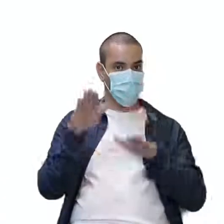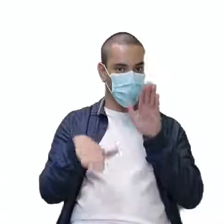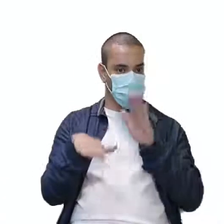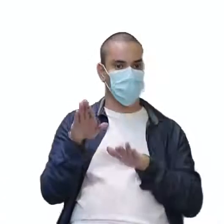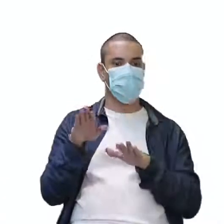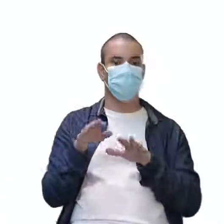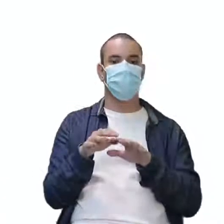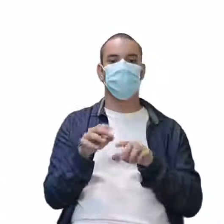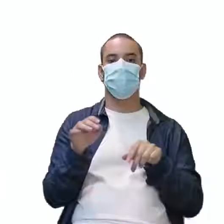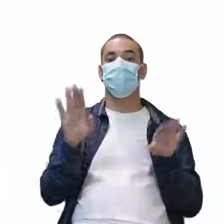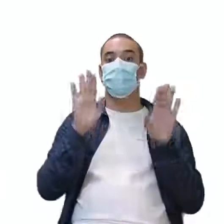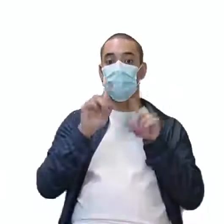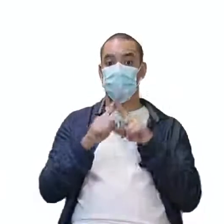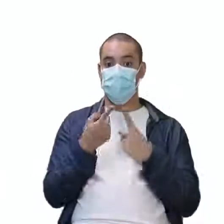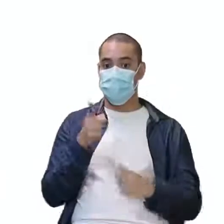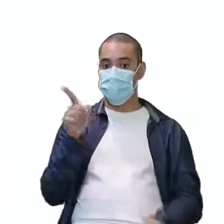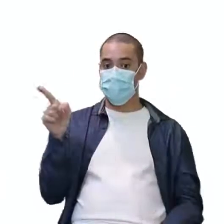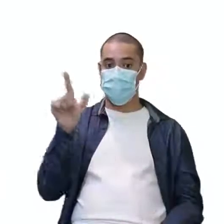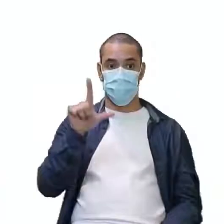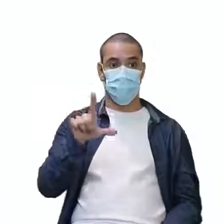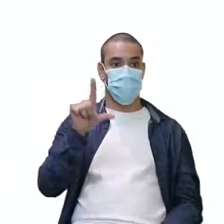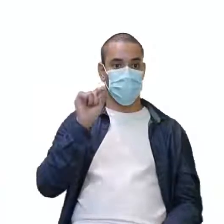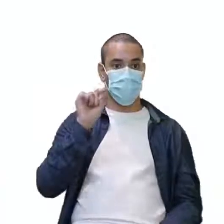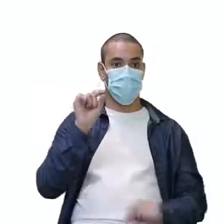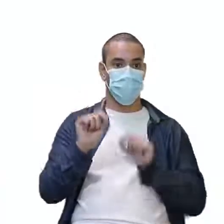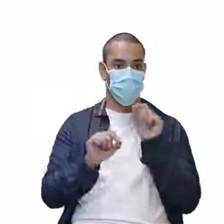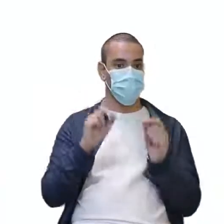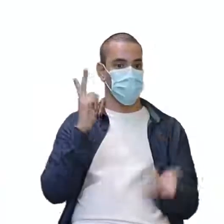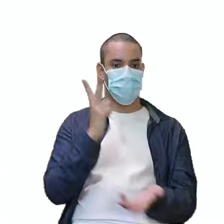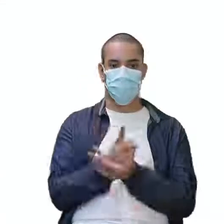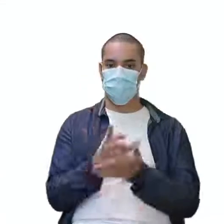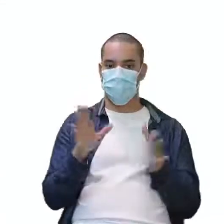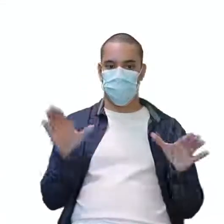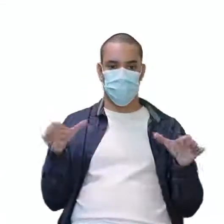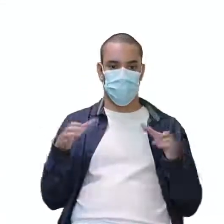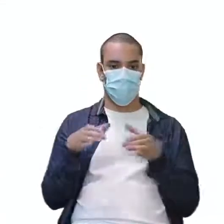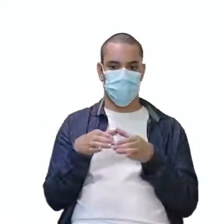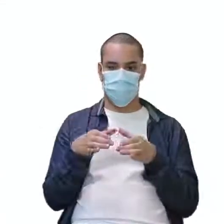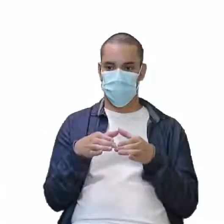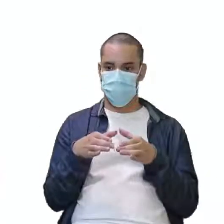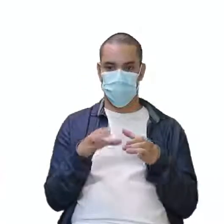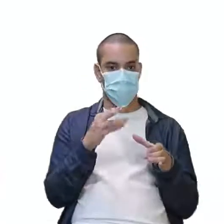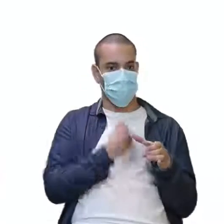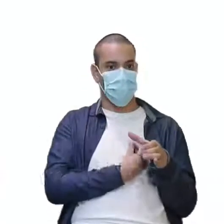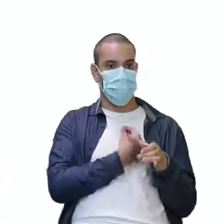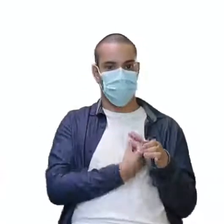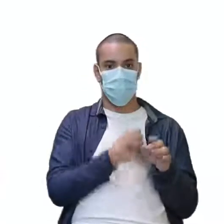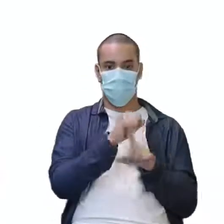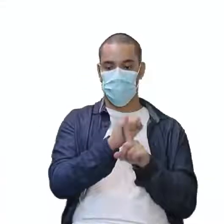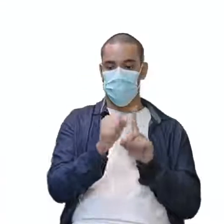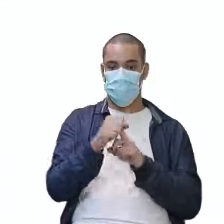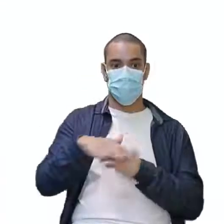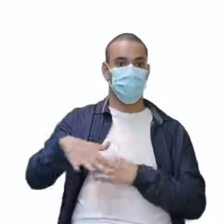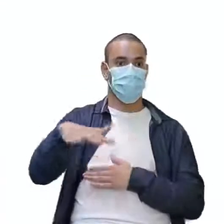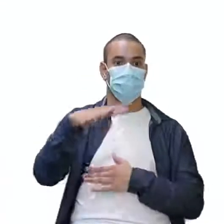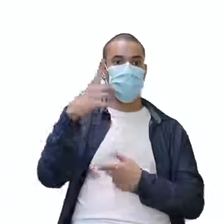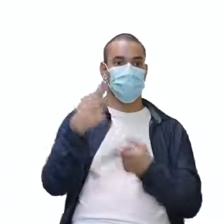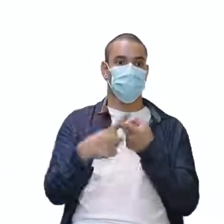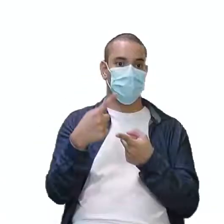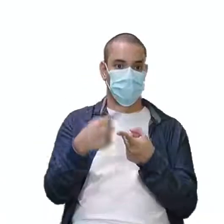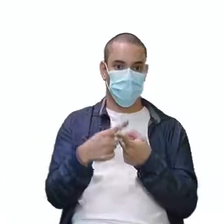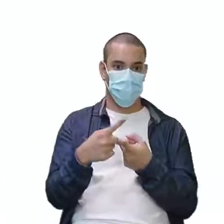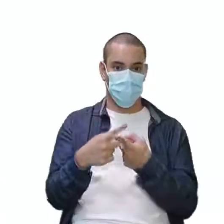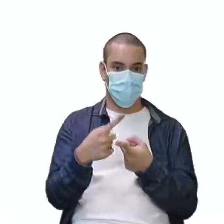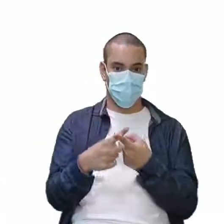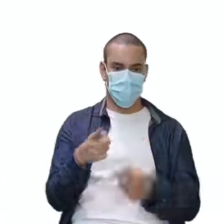Mas esses animais optam em estar em bando, vivendo em sociedade. Por quê? Porque,